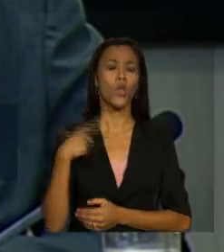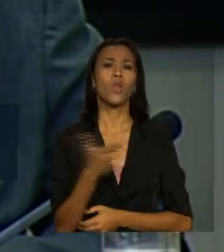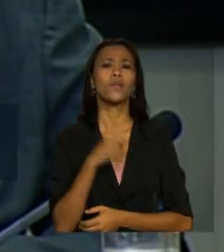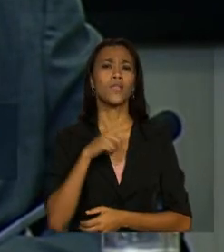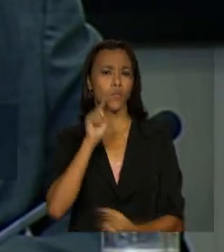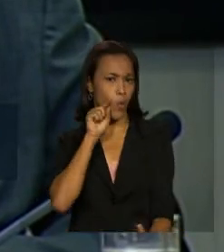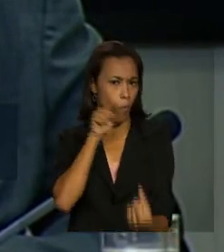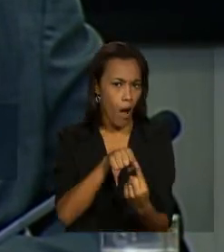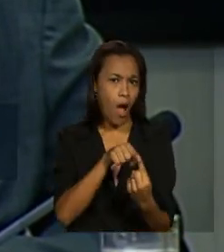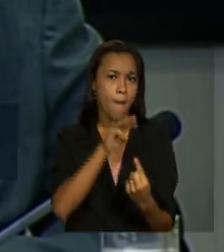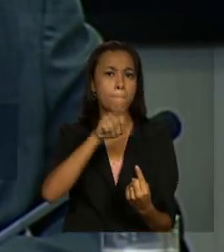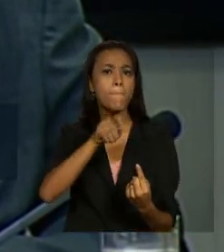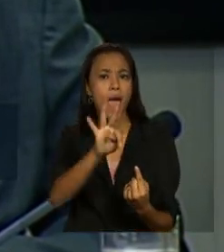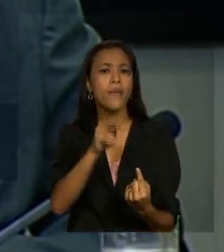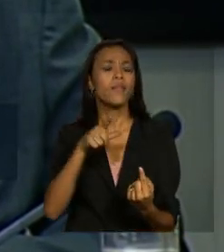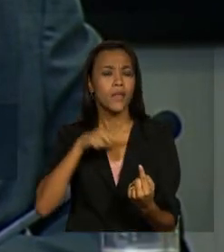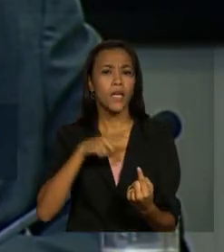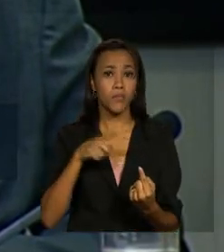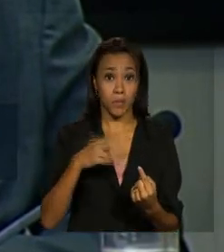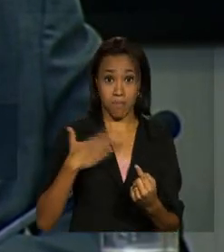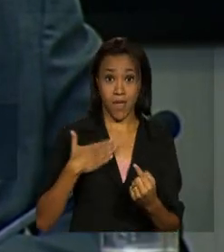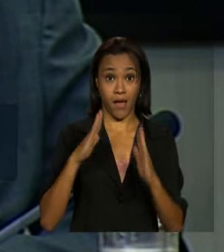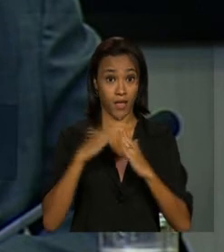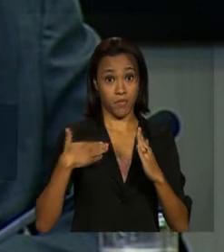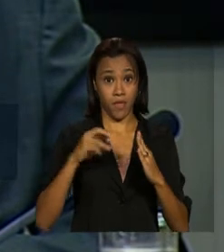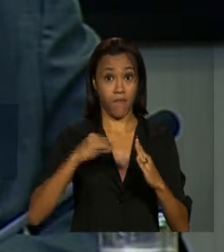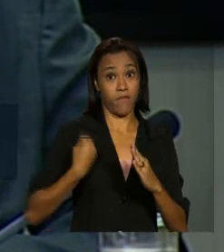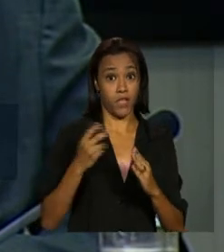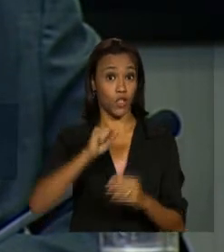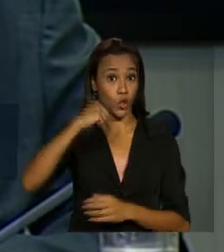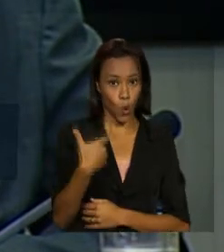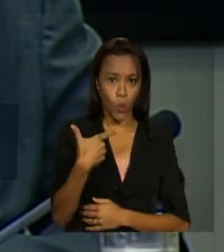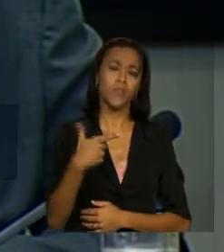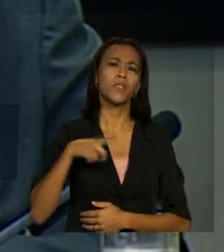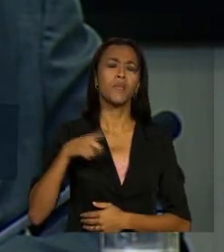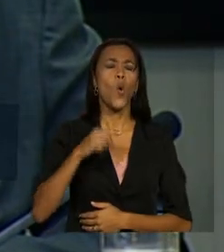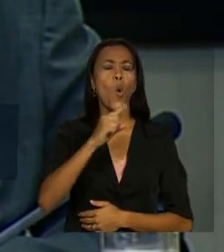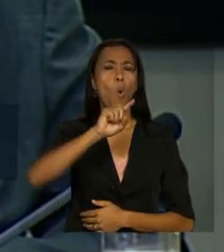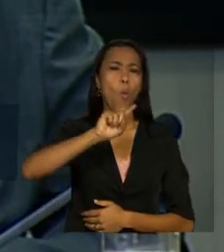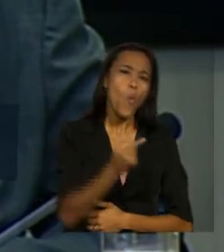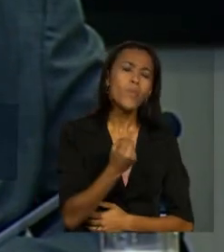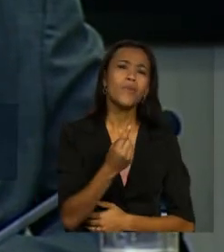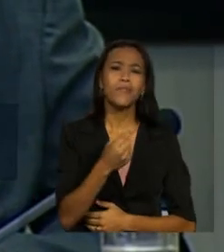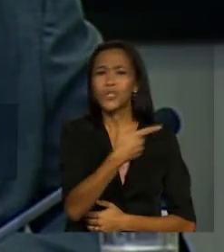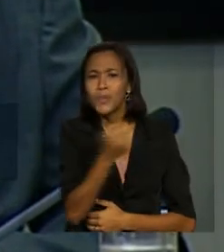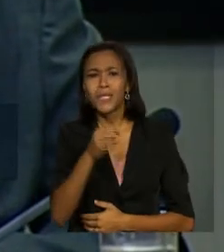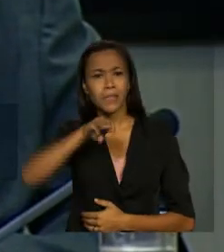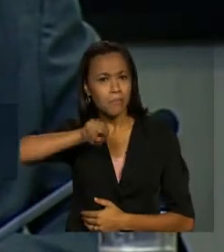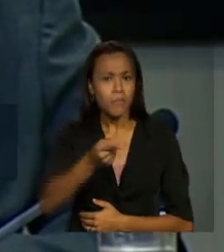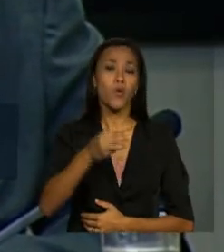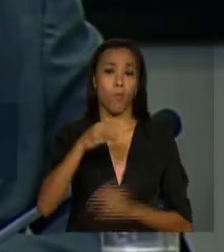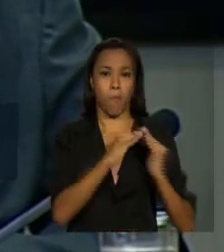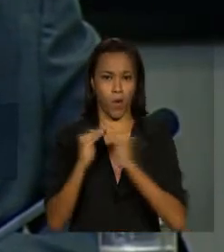uma meta, né, no Minha Casa Minha Vida 2, de 1.200.000 moradias. Todas